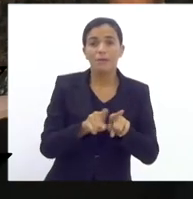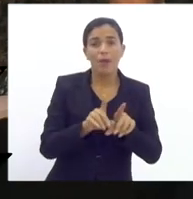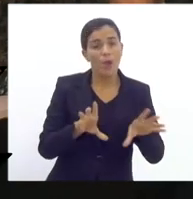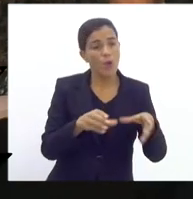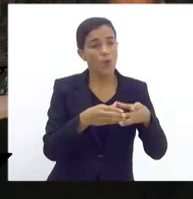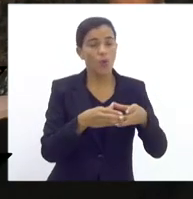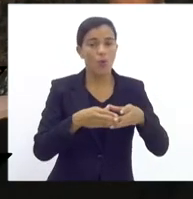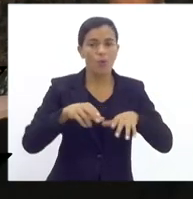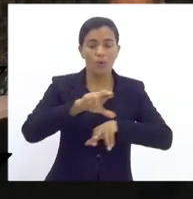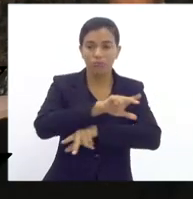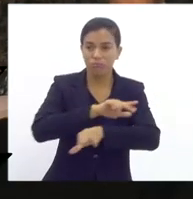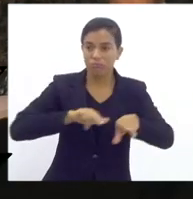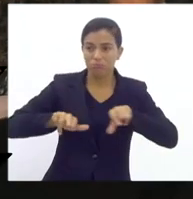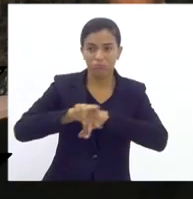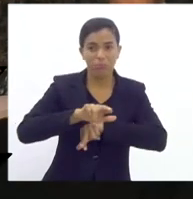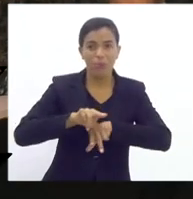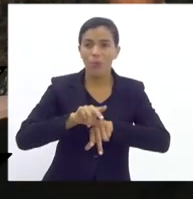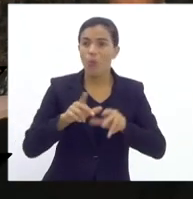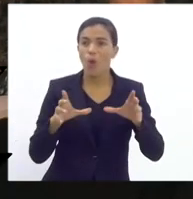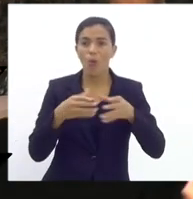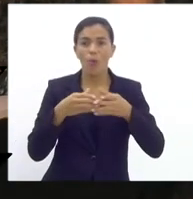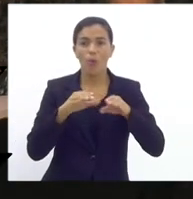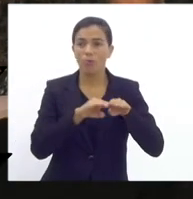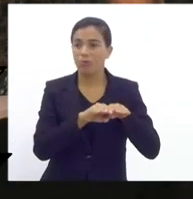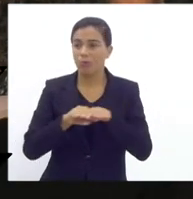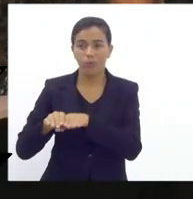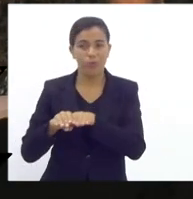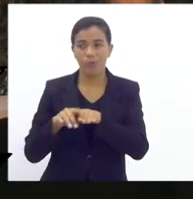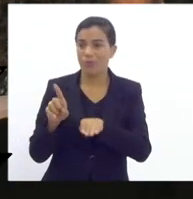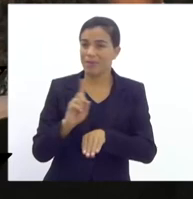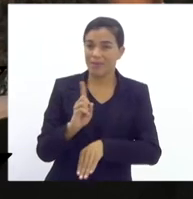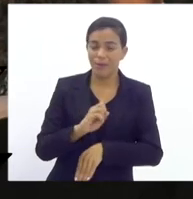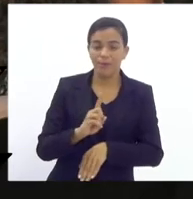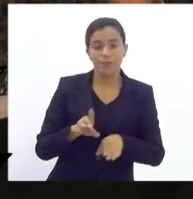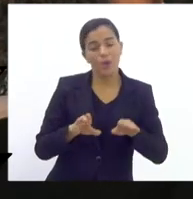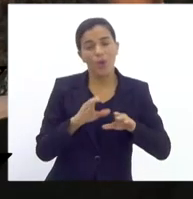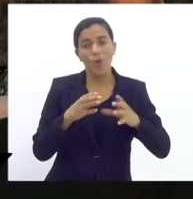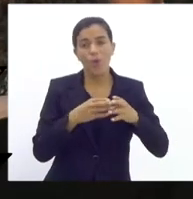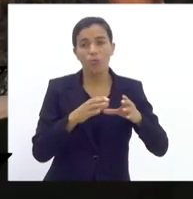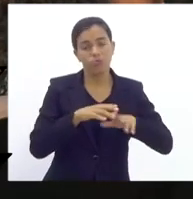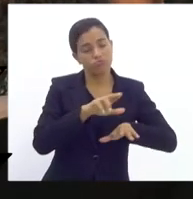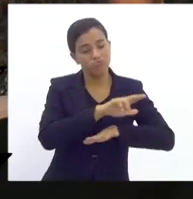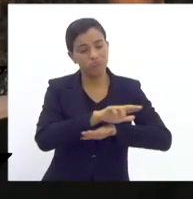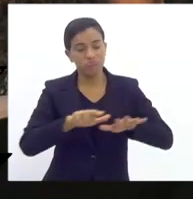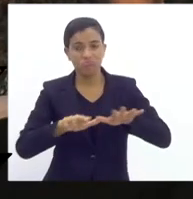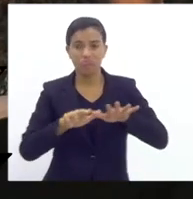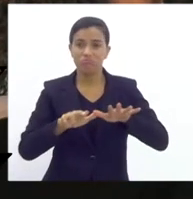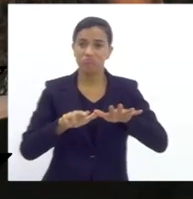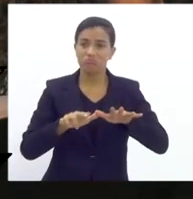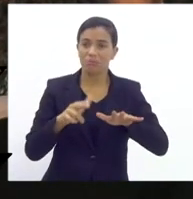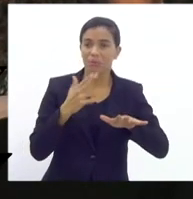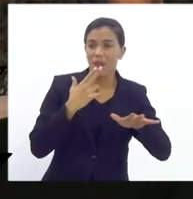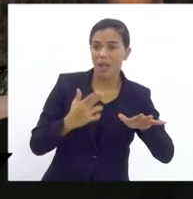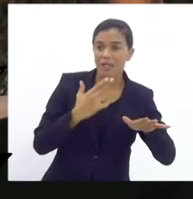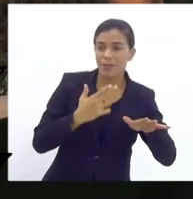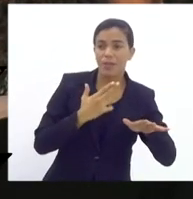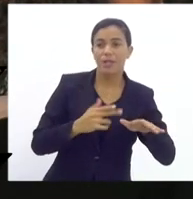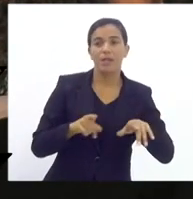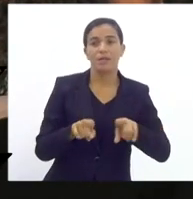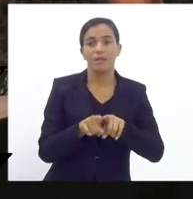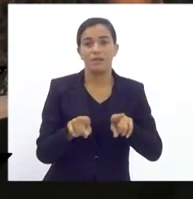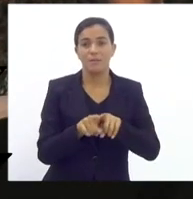heterogêneo não é um grupo homogêneo né a gente tem ali pessoas com diversas nacionalidades pessoas com